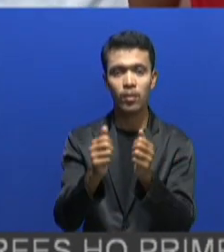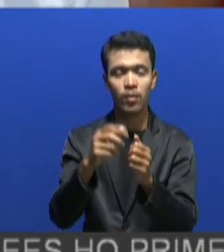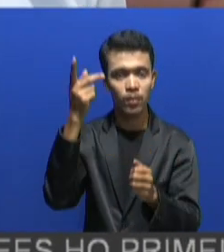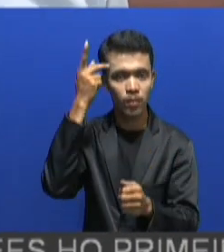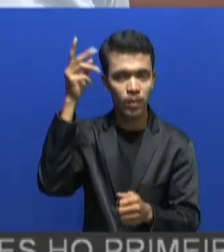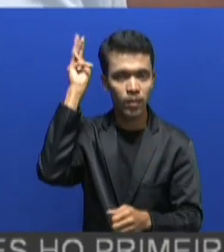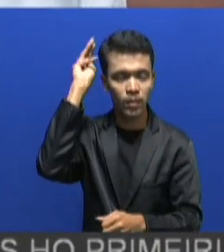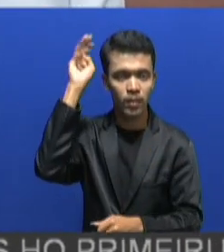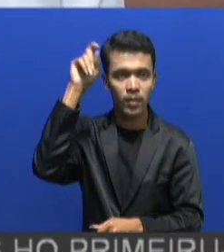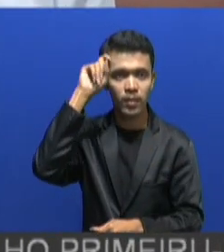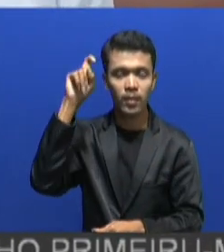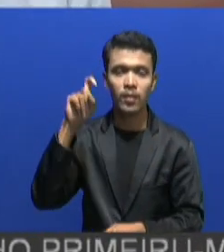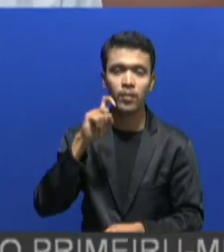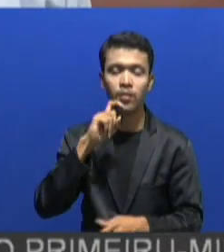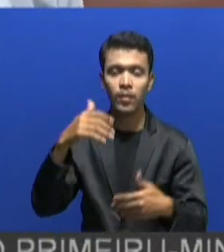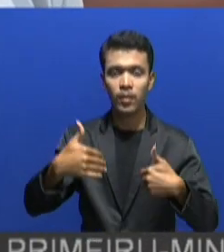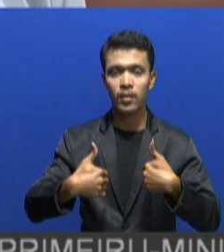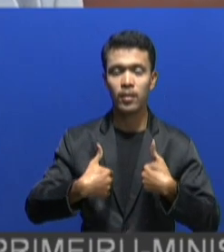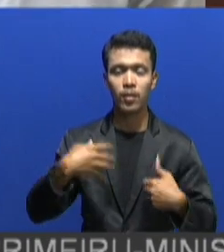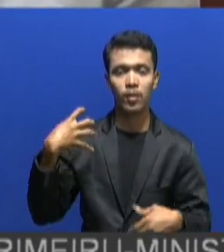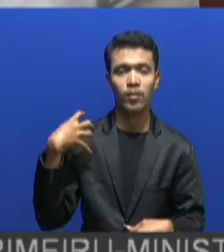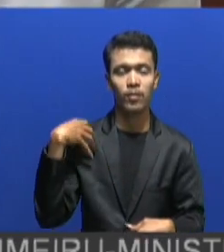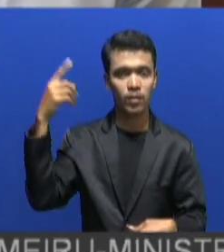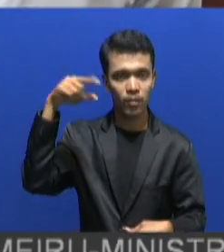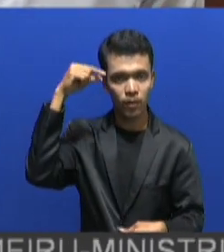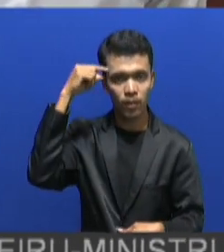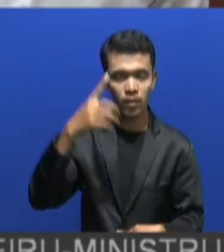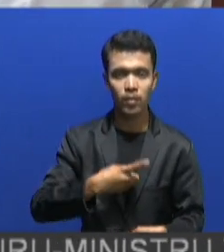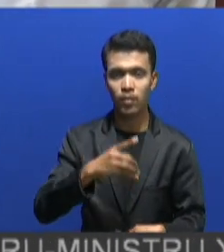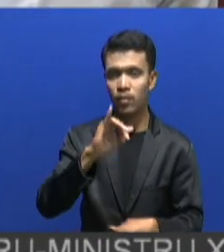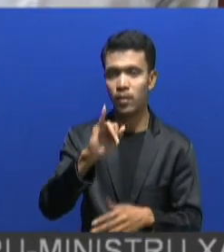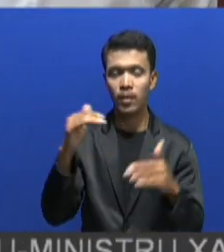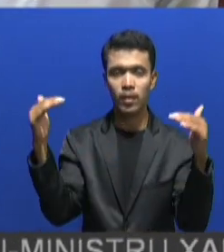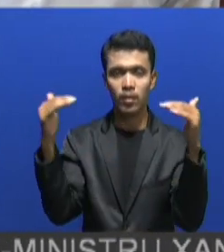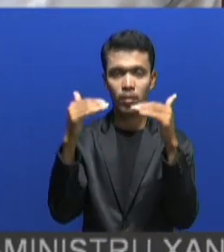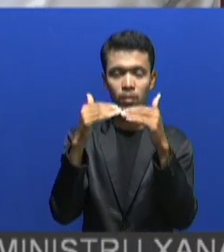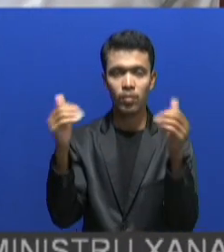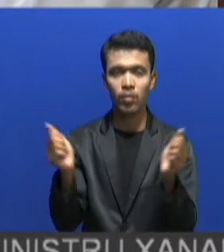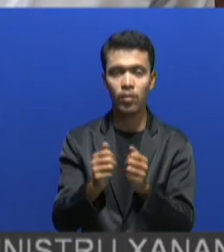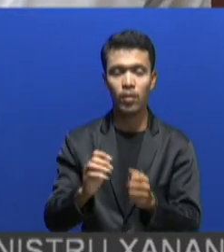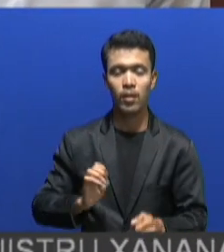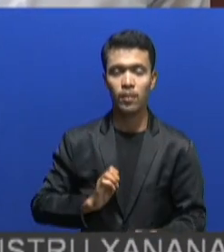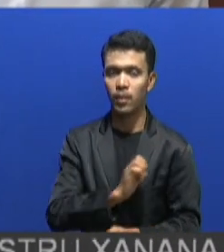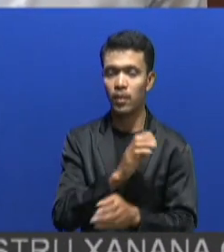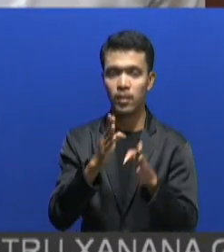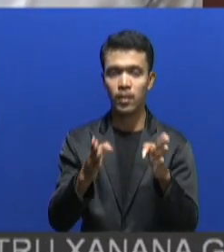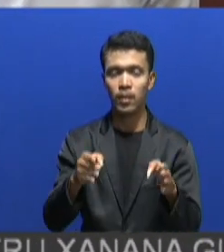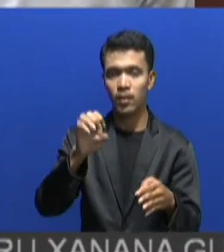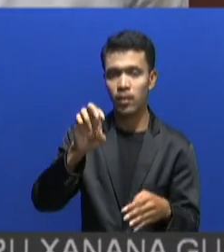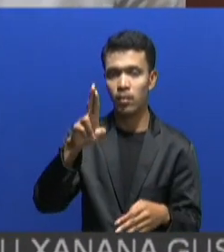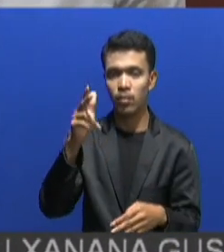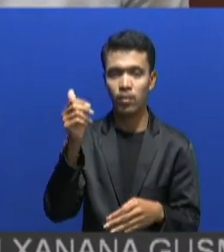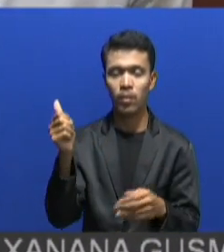primeiro-ministro Kairala Xanana Guzmão e o Palácio Governo dele. Encontro entre ex-diplomata EUA, né? O chefe